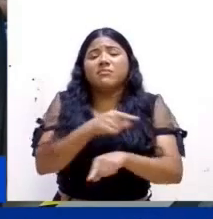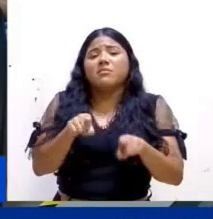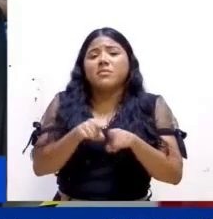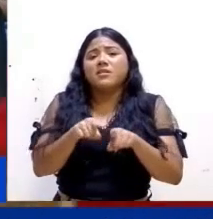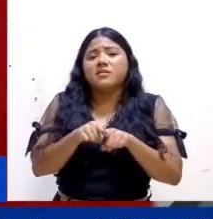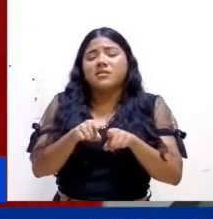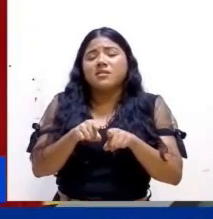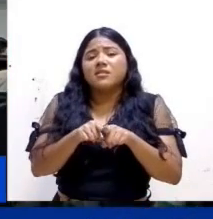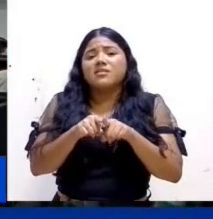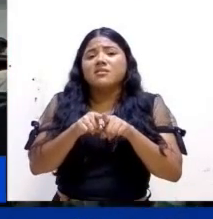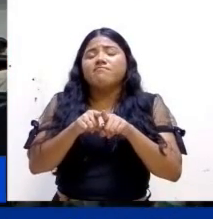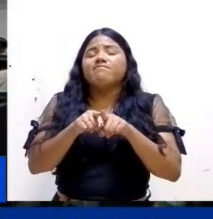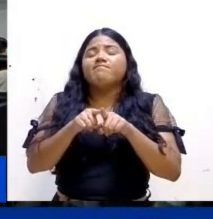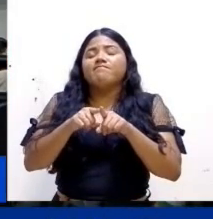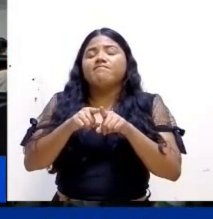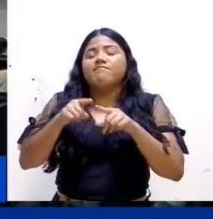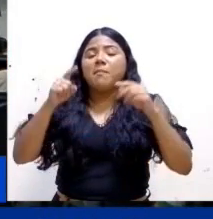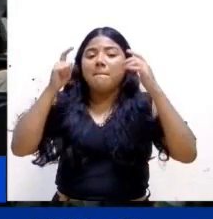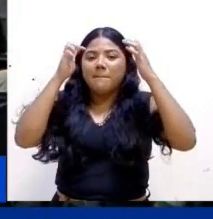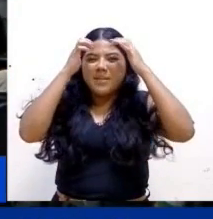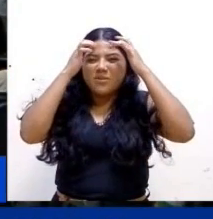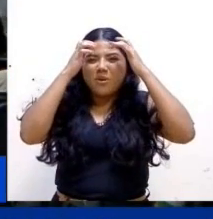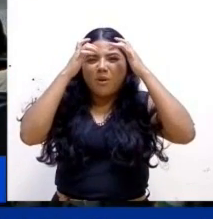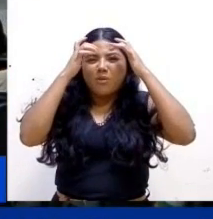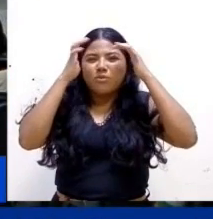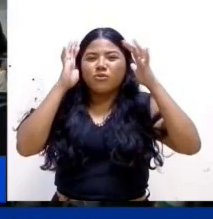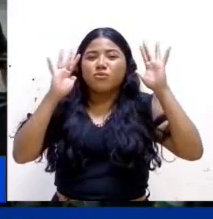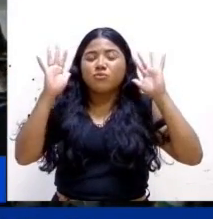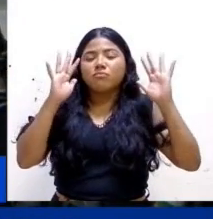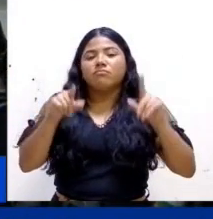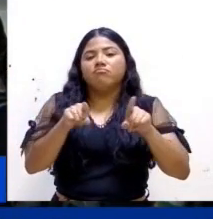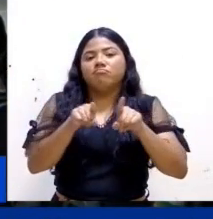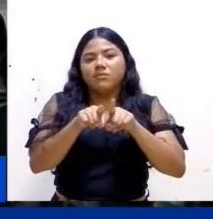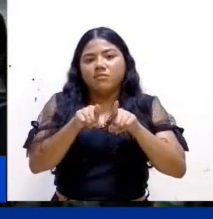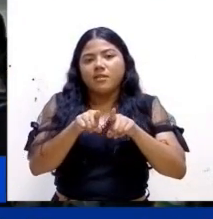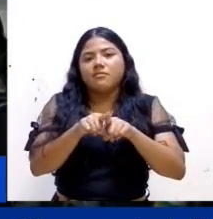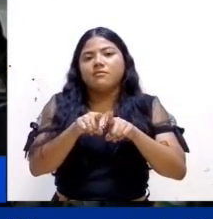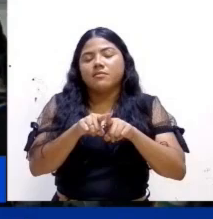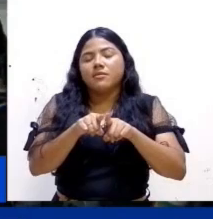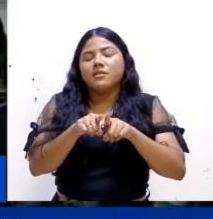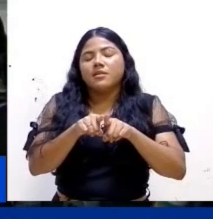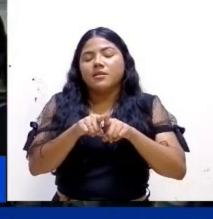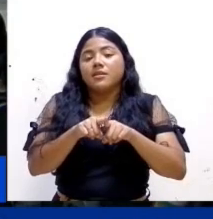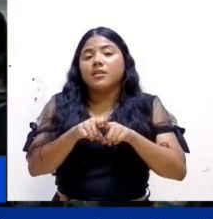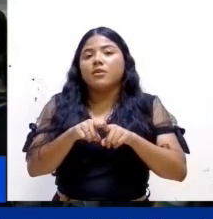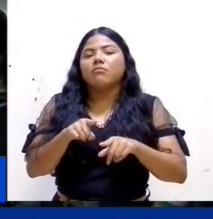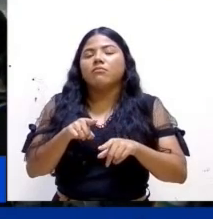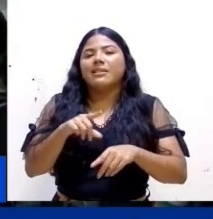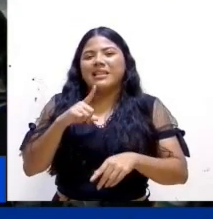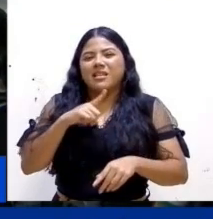O tribunal também tem um projeto, o Tribunal de Justiça do Amapá tem um projeto interessante, o pai legal.